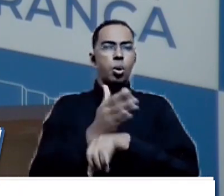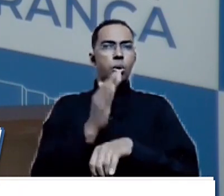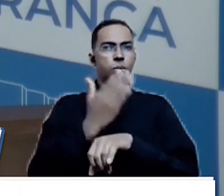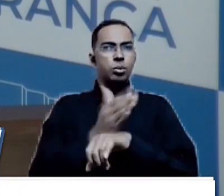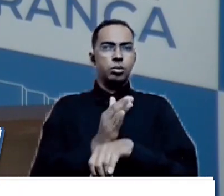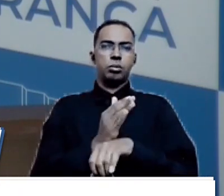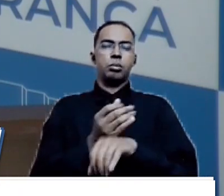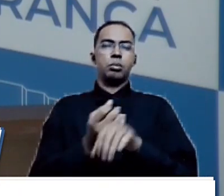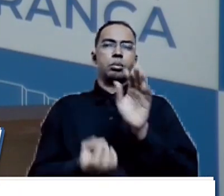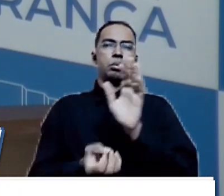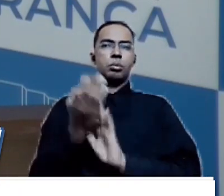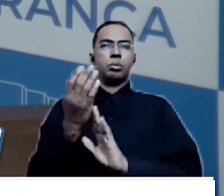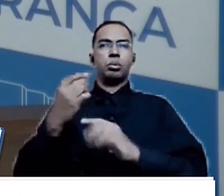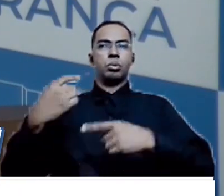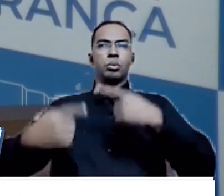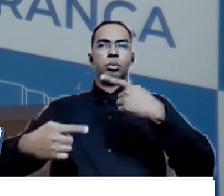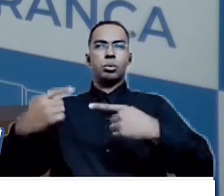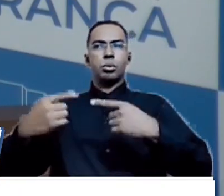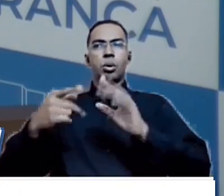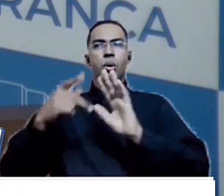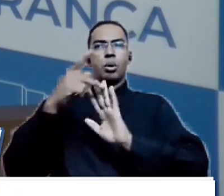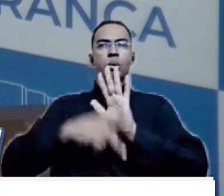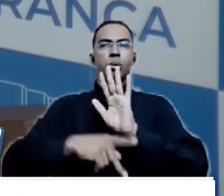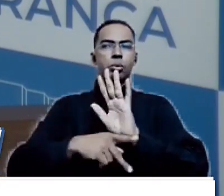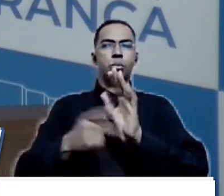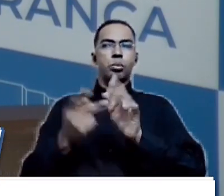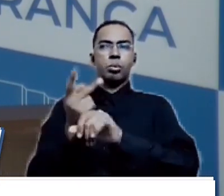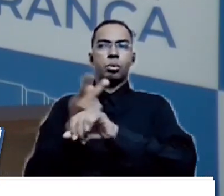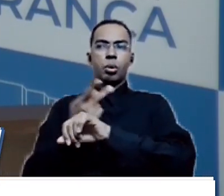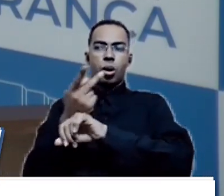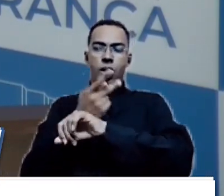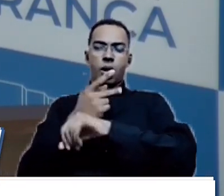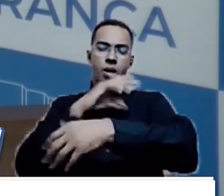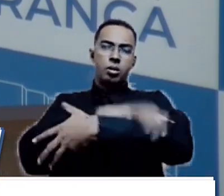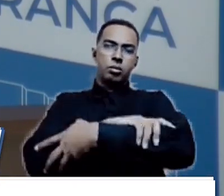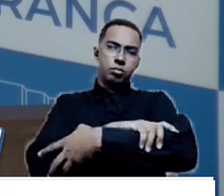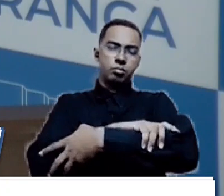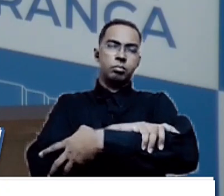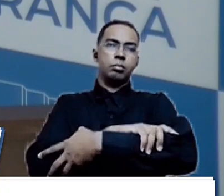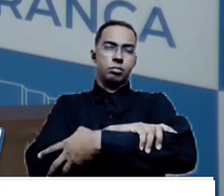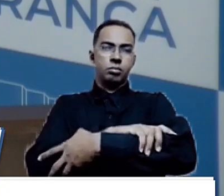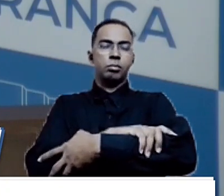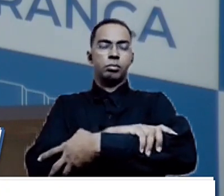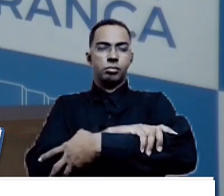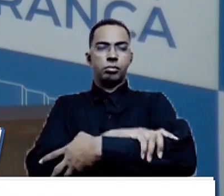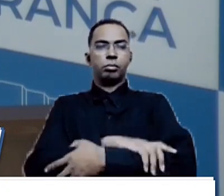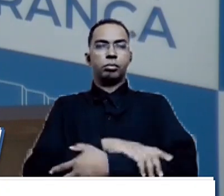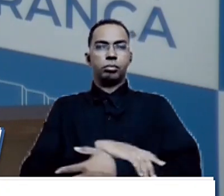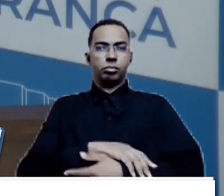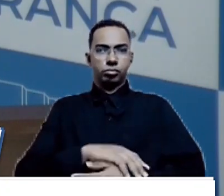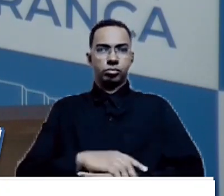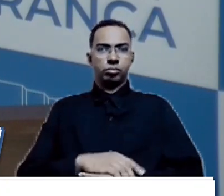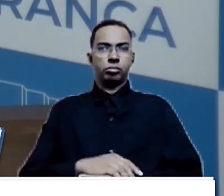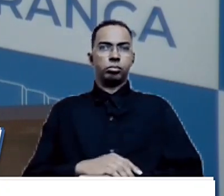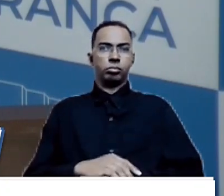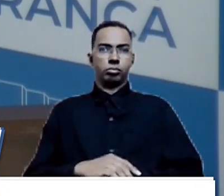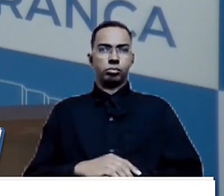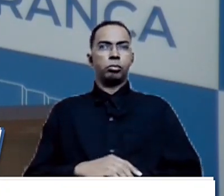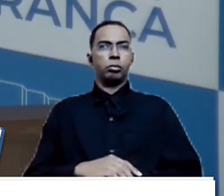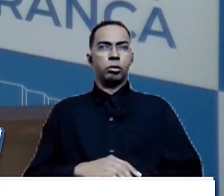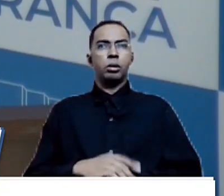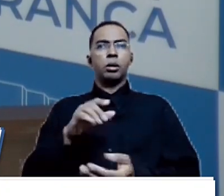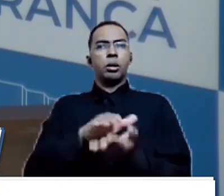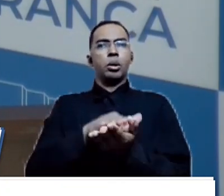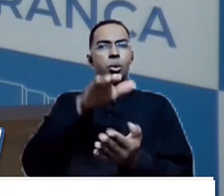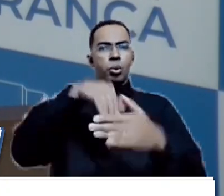elaboração de projeto para busca de parcerias de afundo perdido muito das vezes